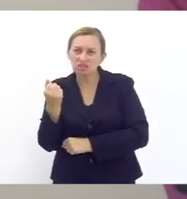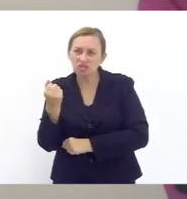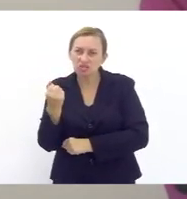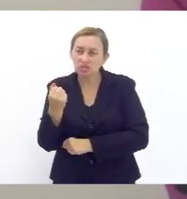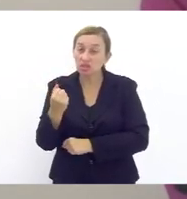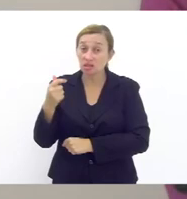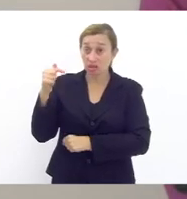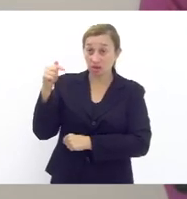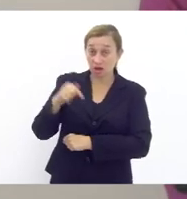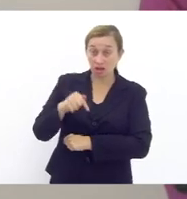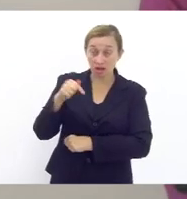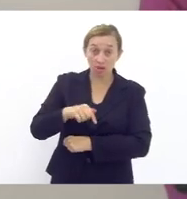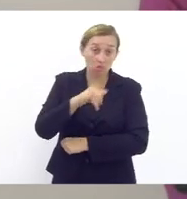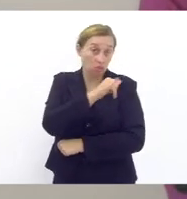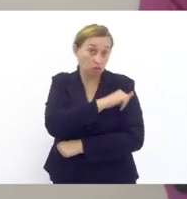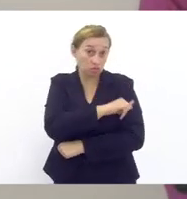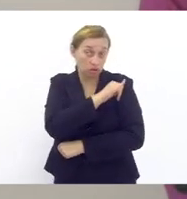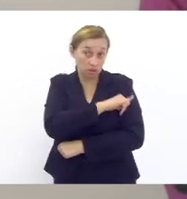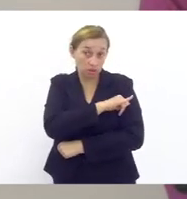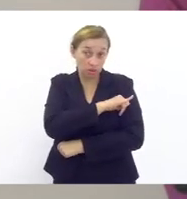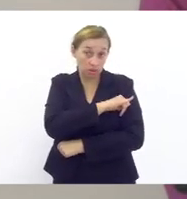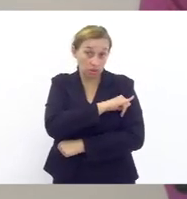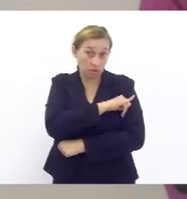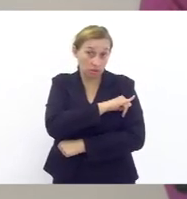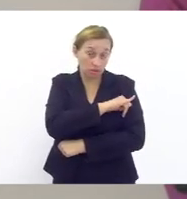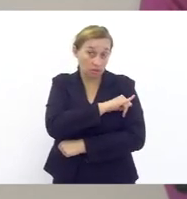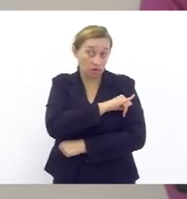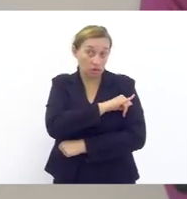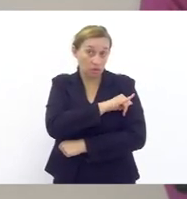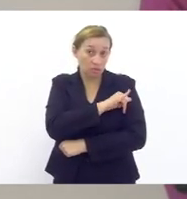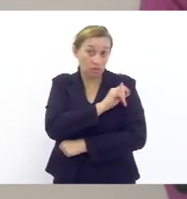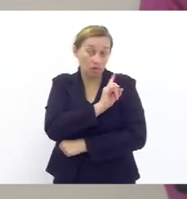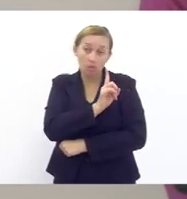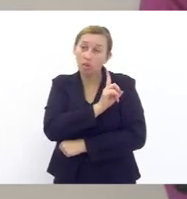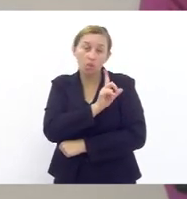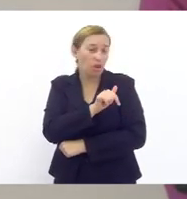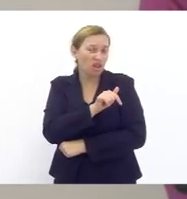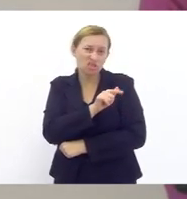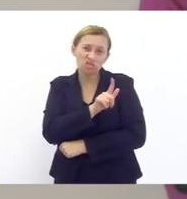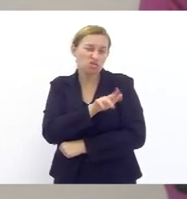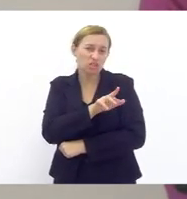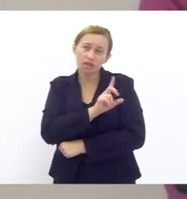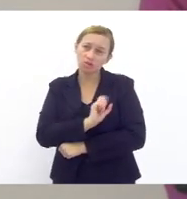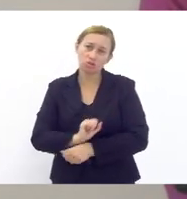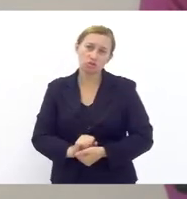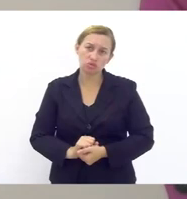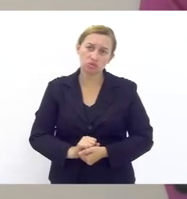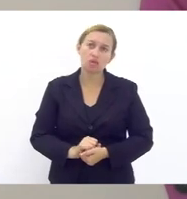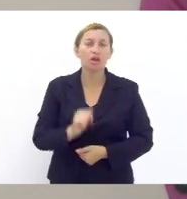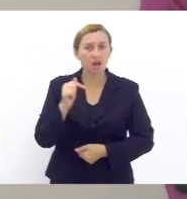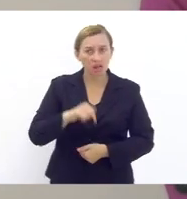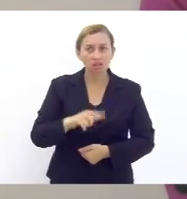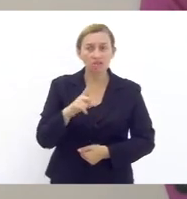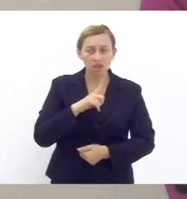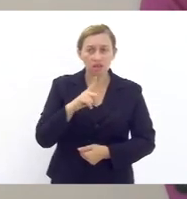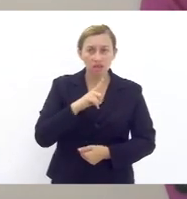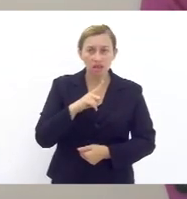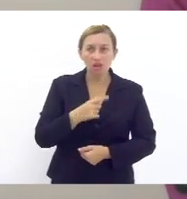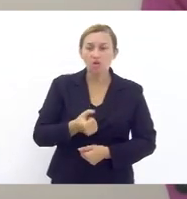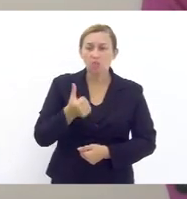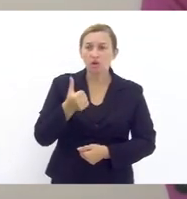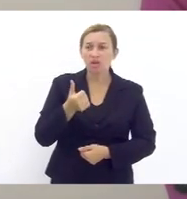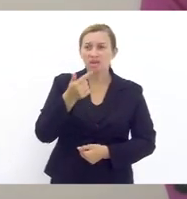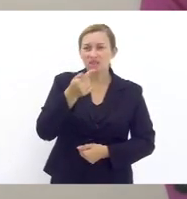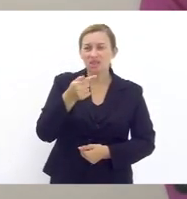e aqui no Rio de Janeiro A questão não é muito diferente aqui a gente tem quase